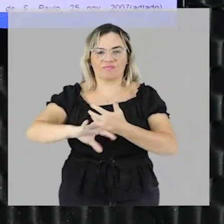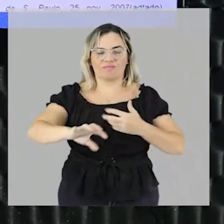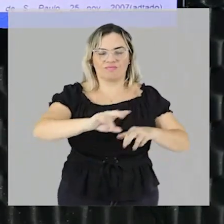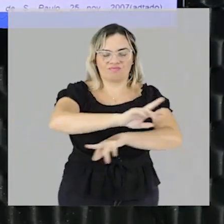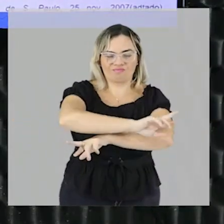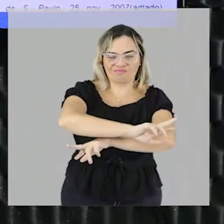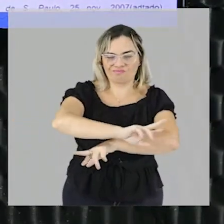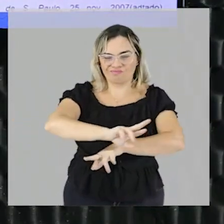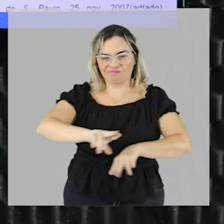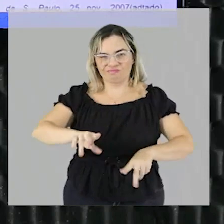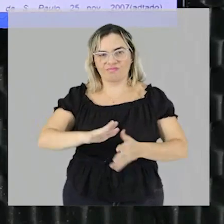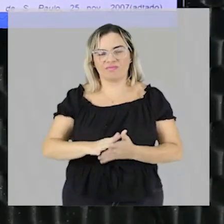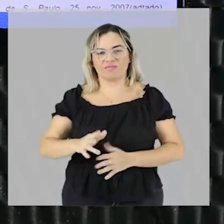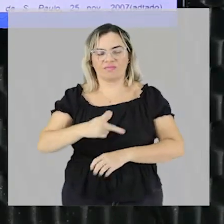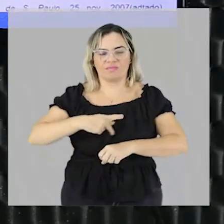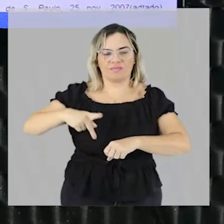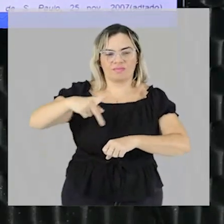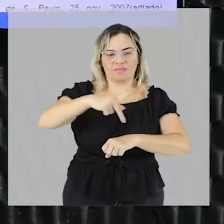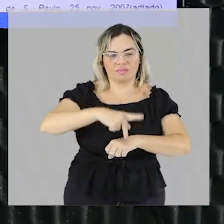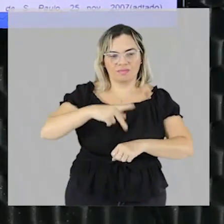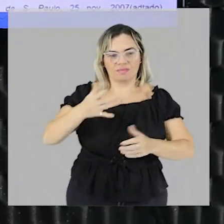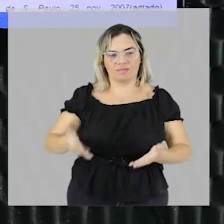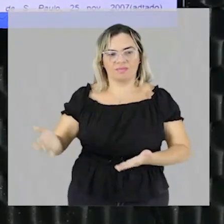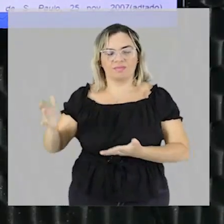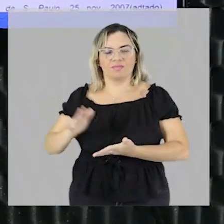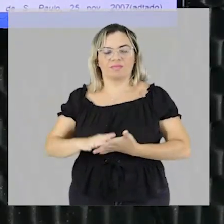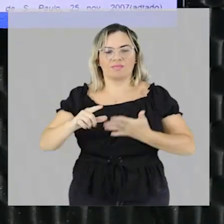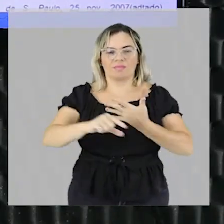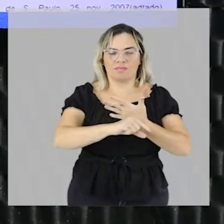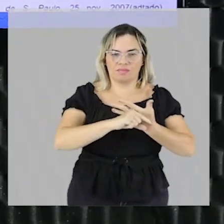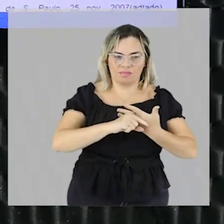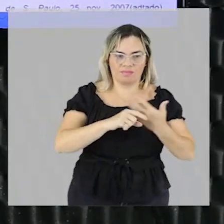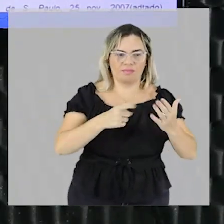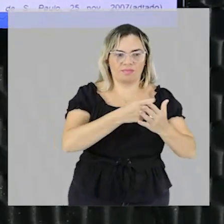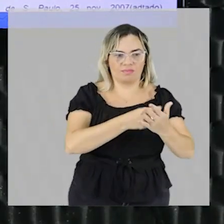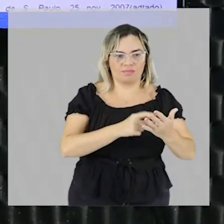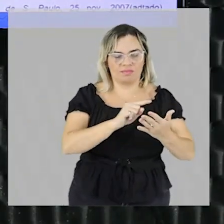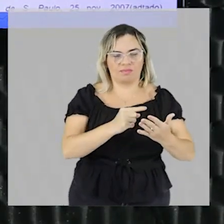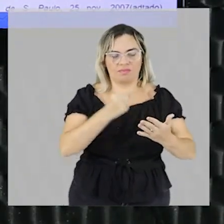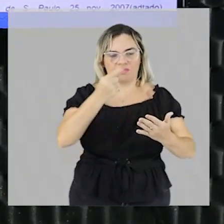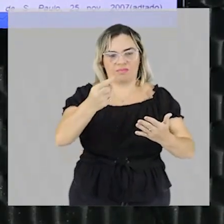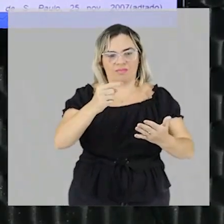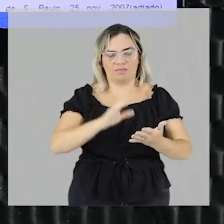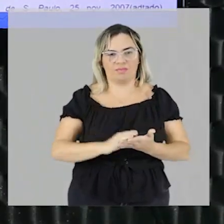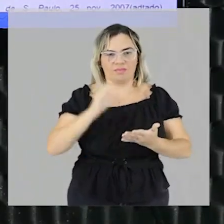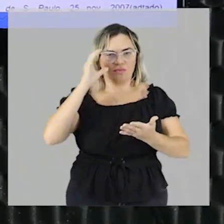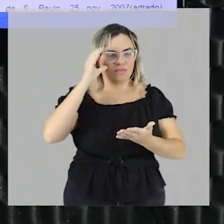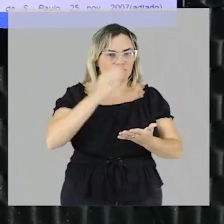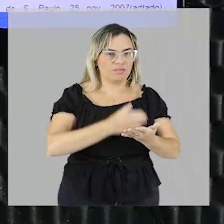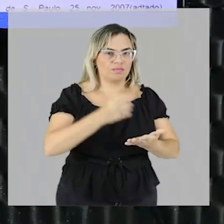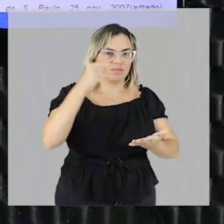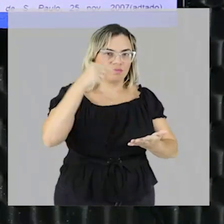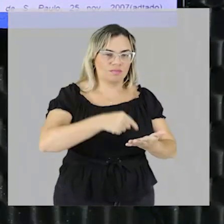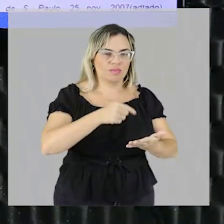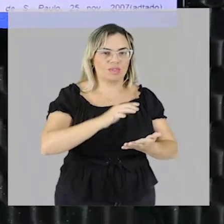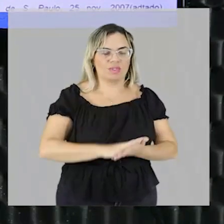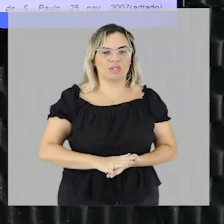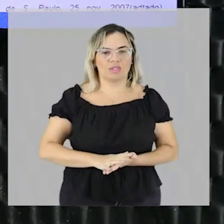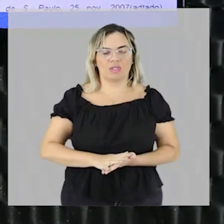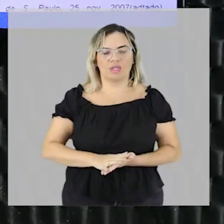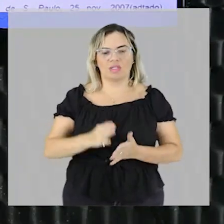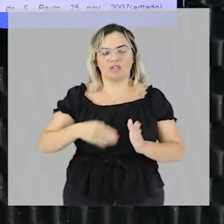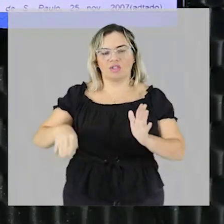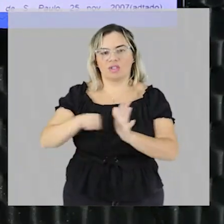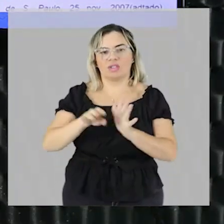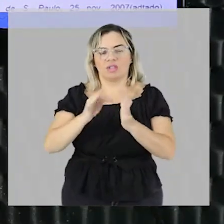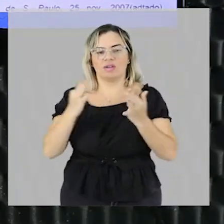diversos países. Então, o José Murilo de Carvalho sustenta a tese de que caso a corte portuguesa não viesse